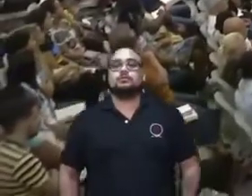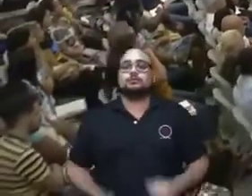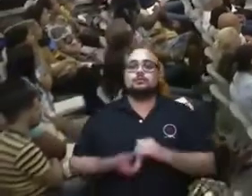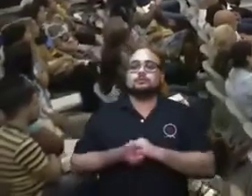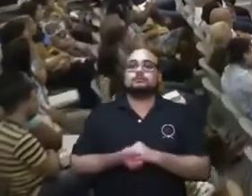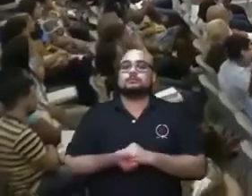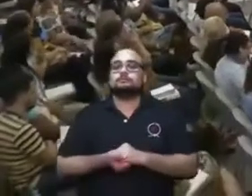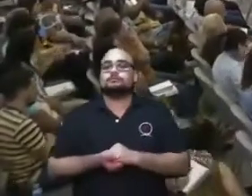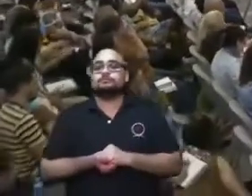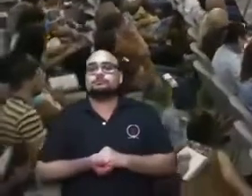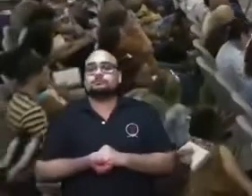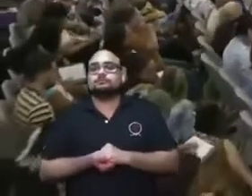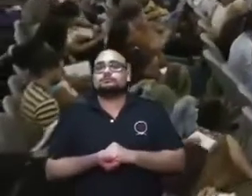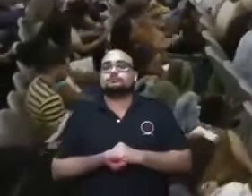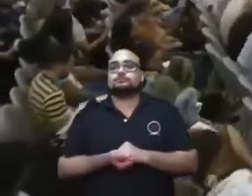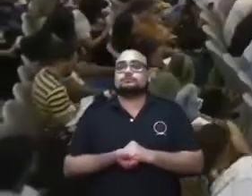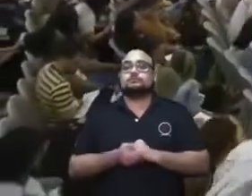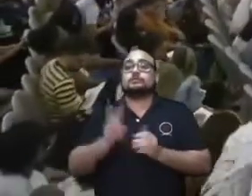Fique de pé.